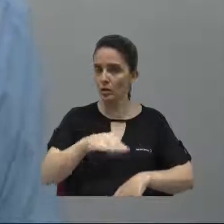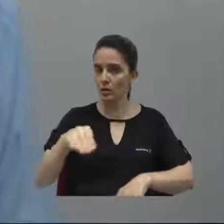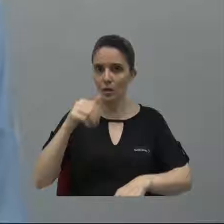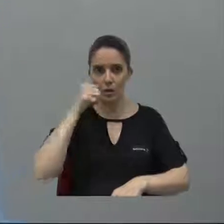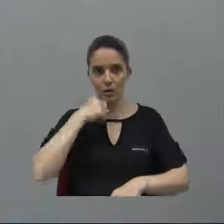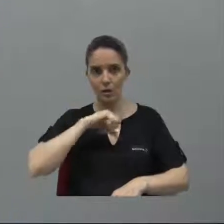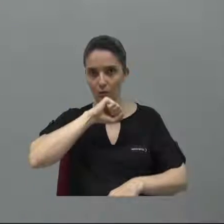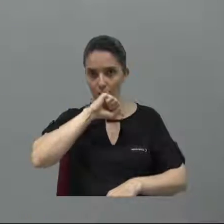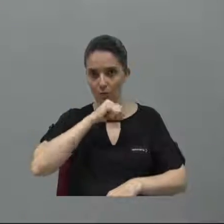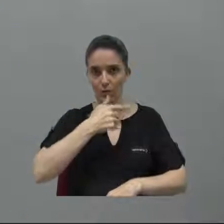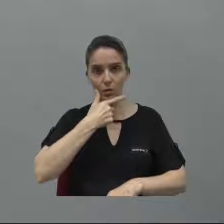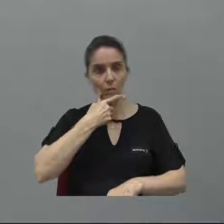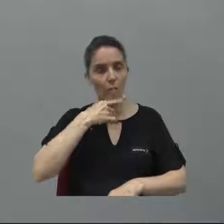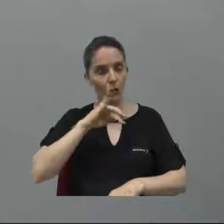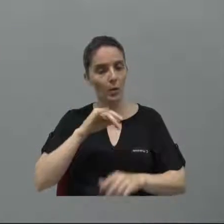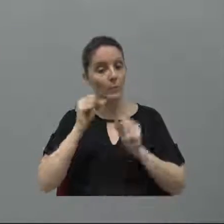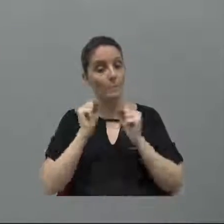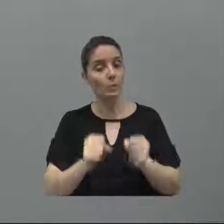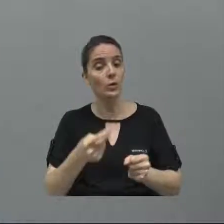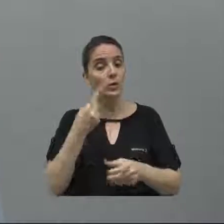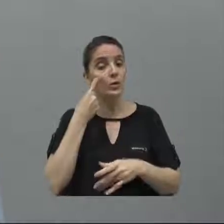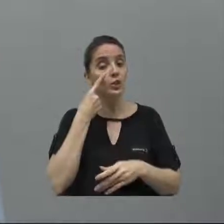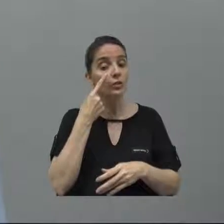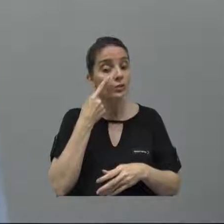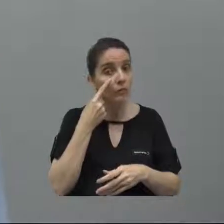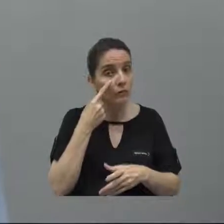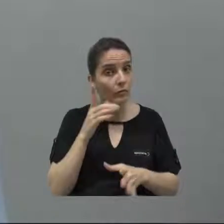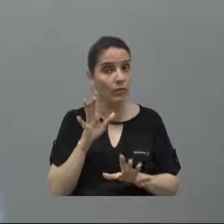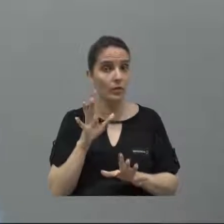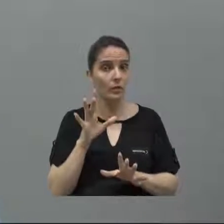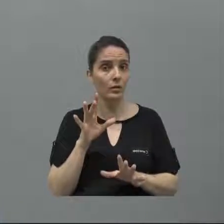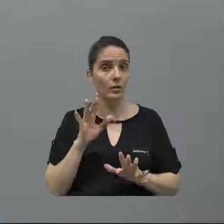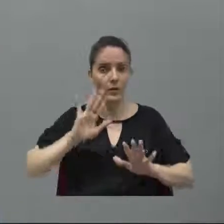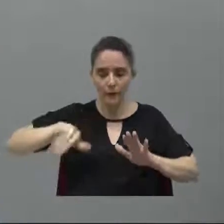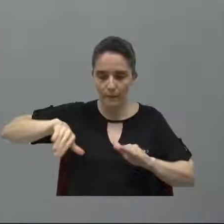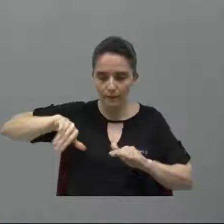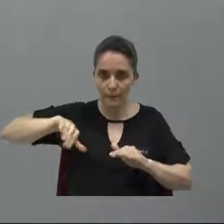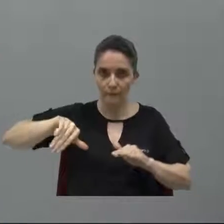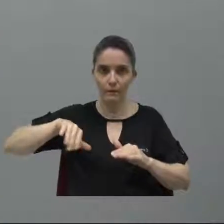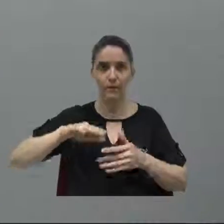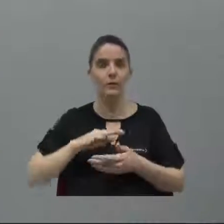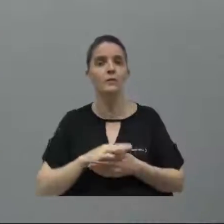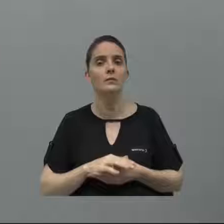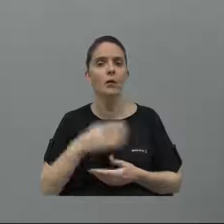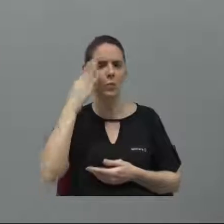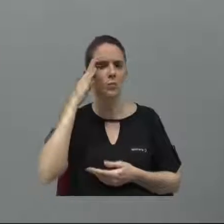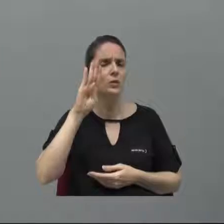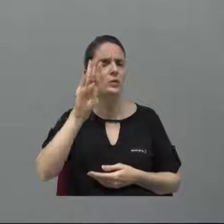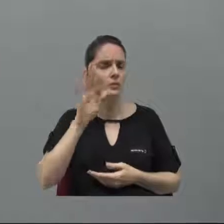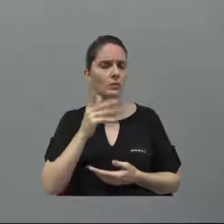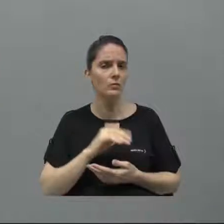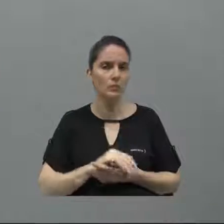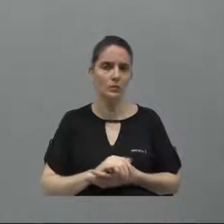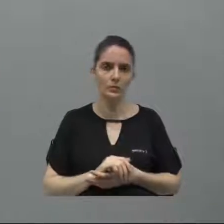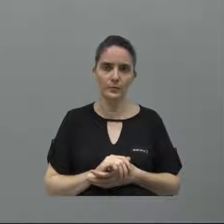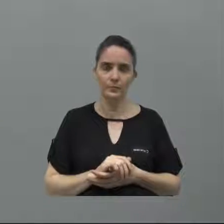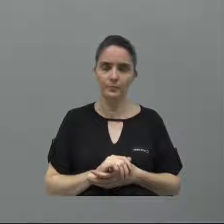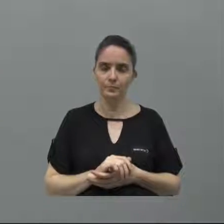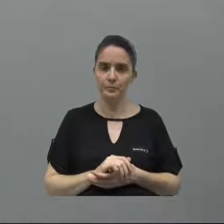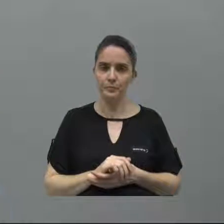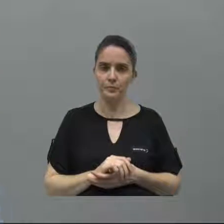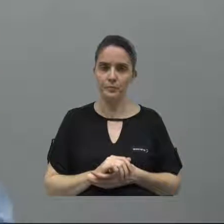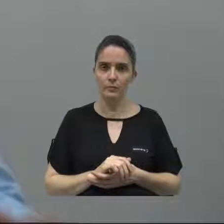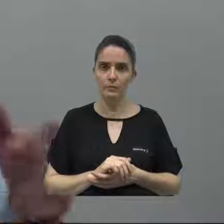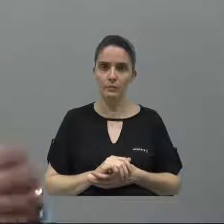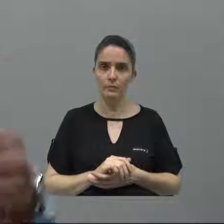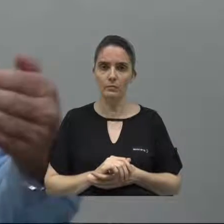pode assistir às aulas de natação principalmente das crianças, para que não fique